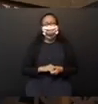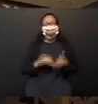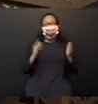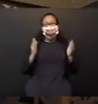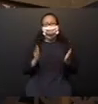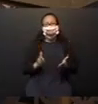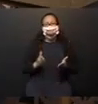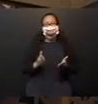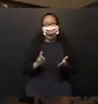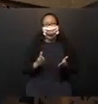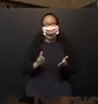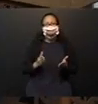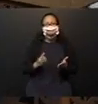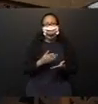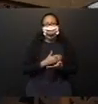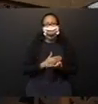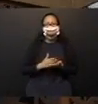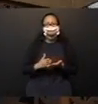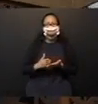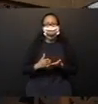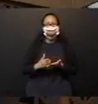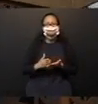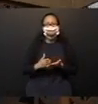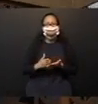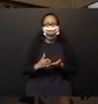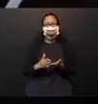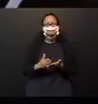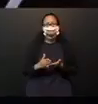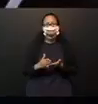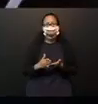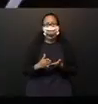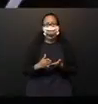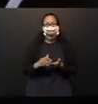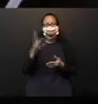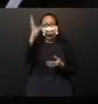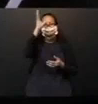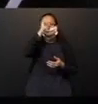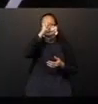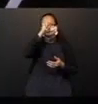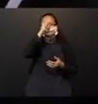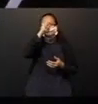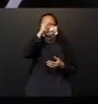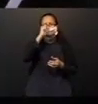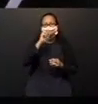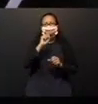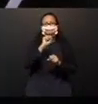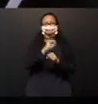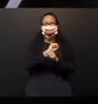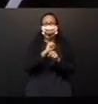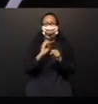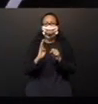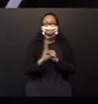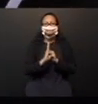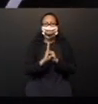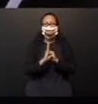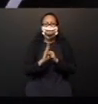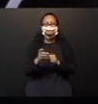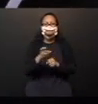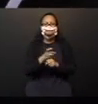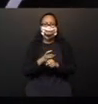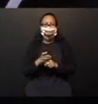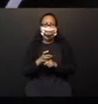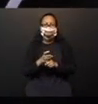Agora, começando propriamente, vamos aprender sobre substantivos, adjetivos e